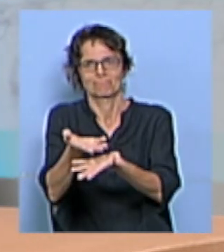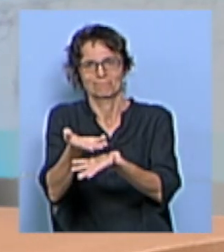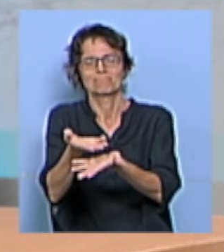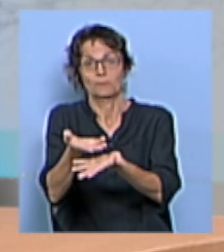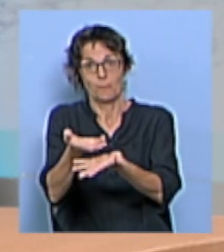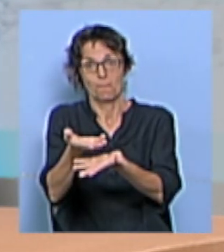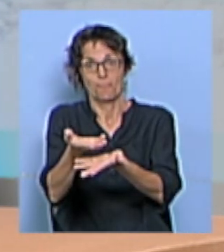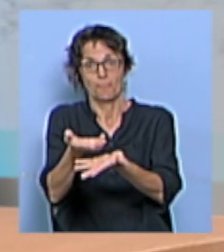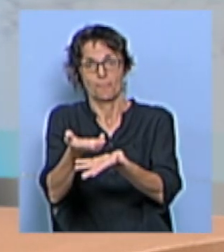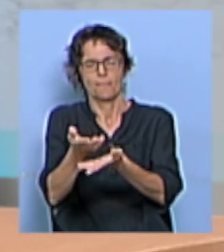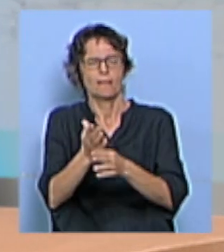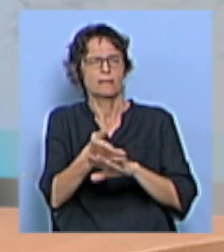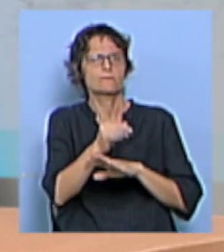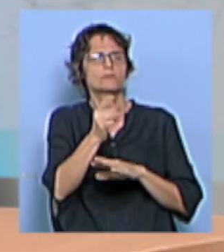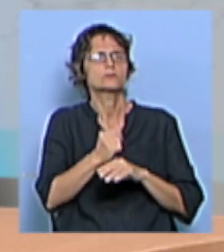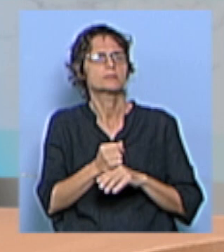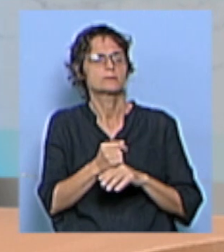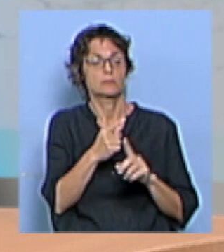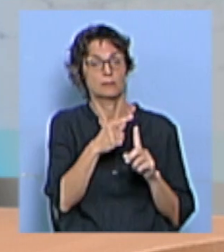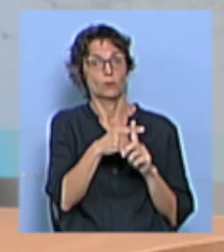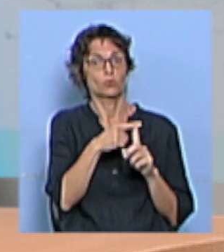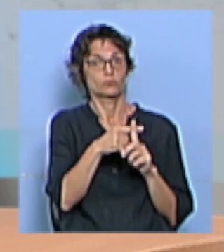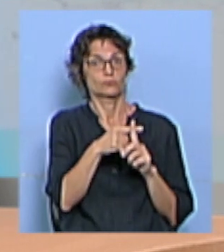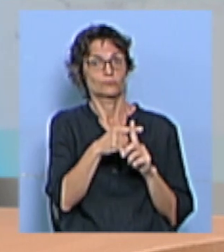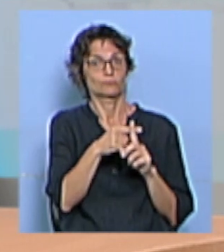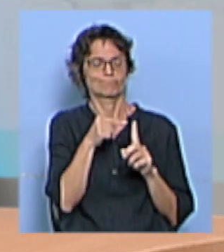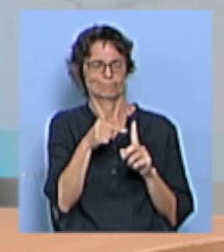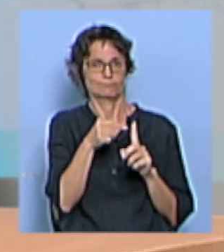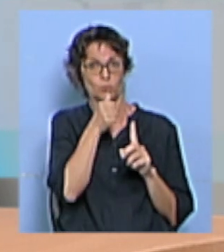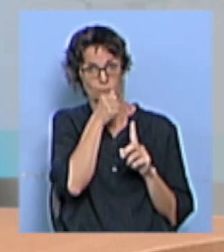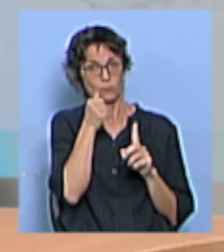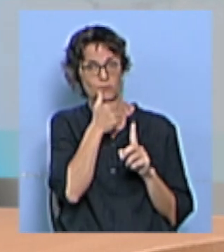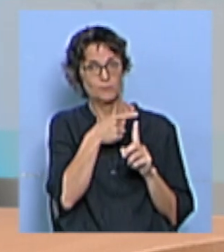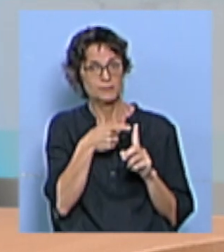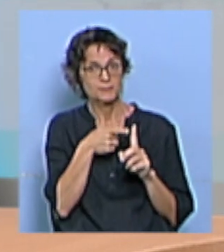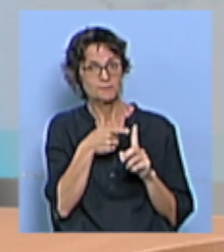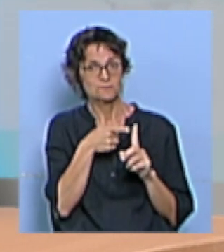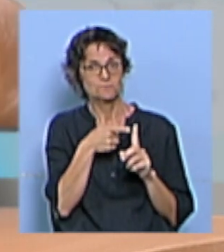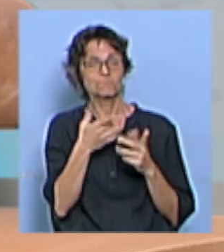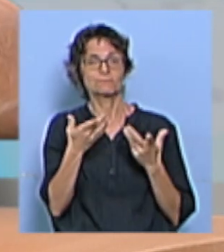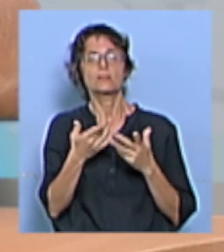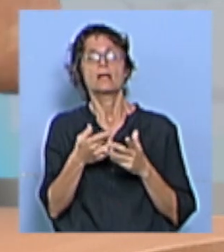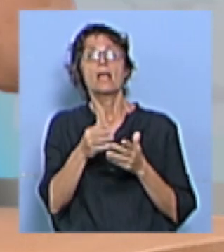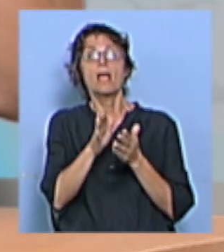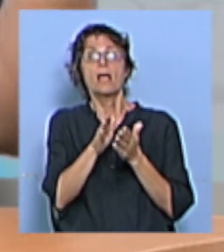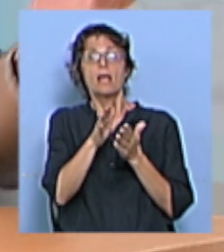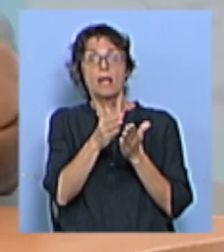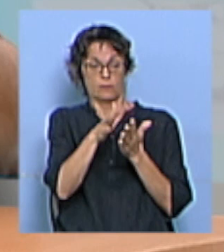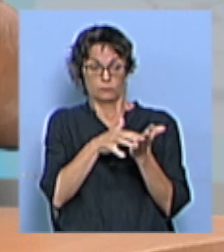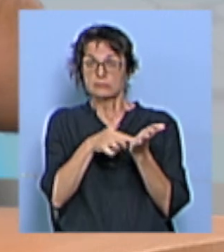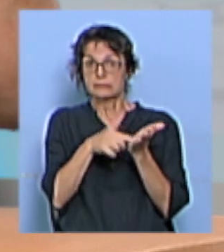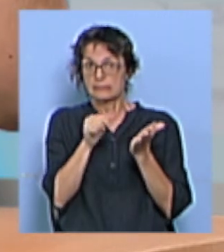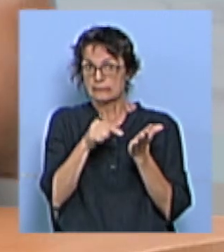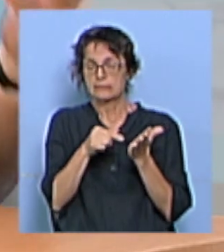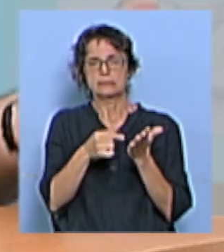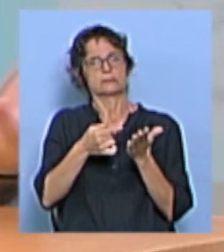todas as leituras falam um pouco disso, dessa temática. No Evangelho trata-se disto, quer dizer, Jesus prega a multidões,